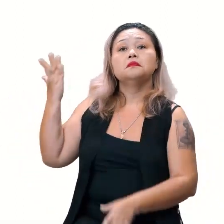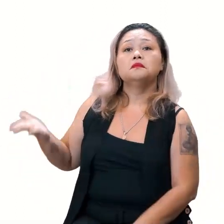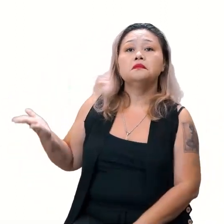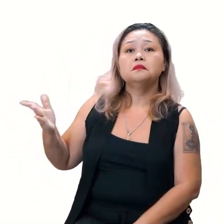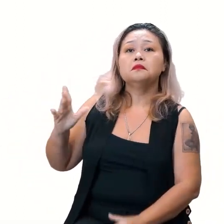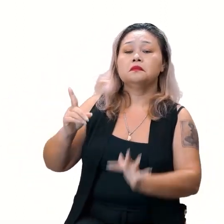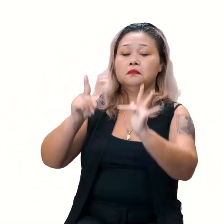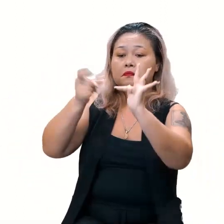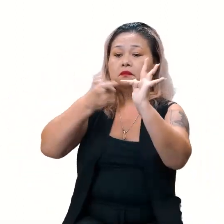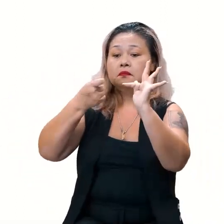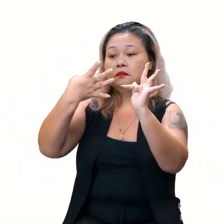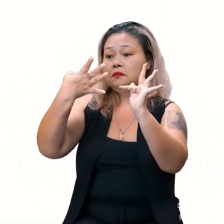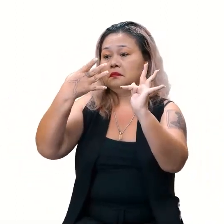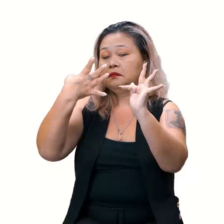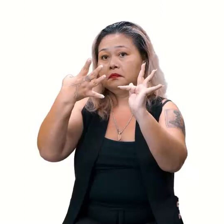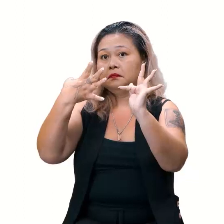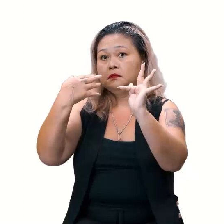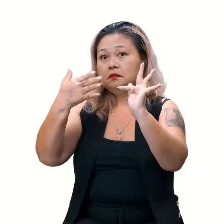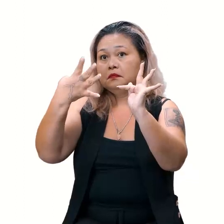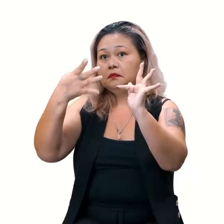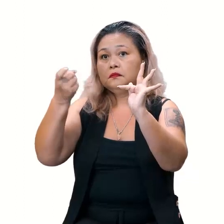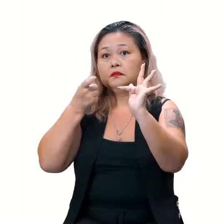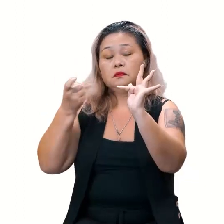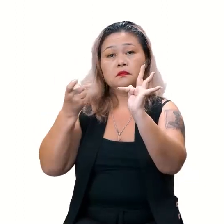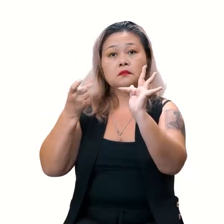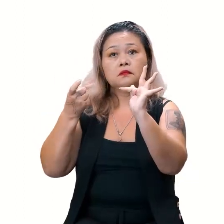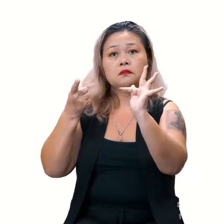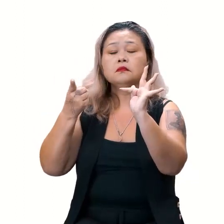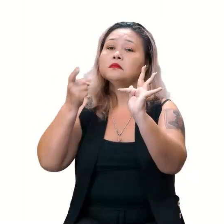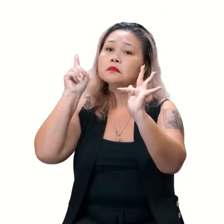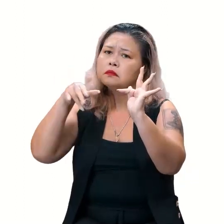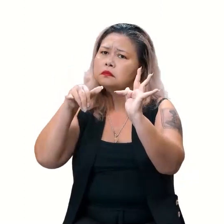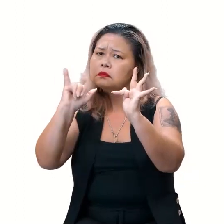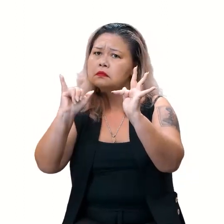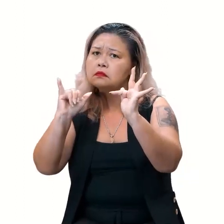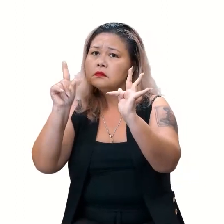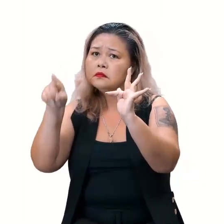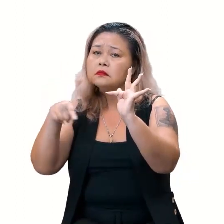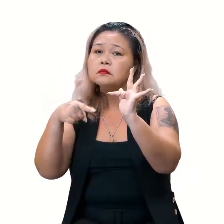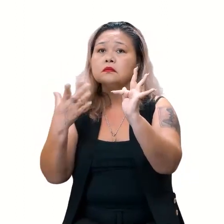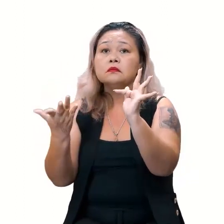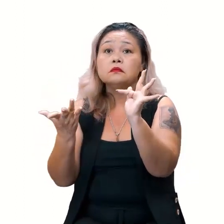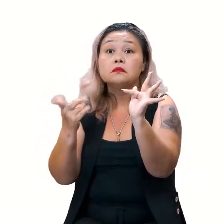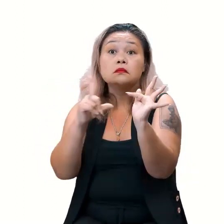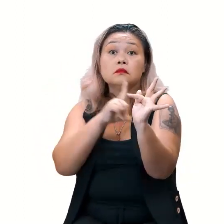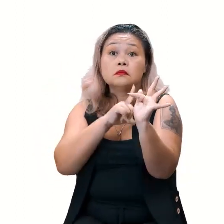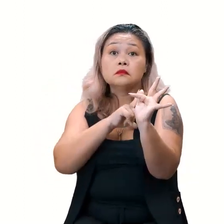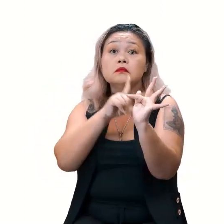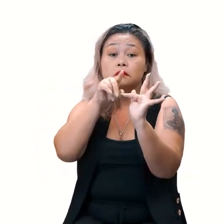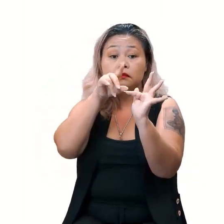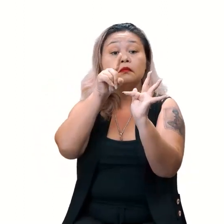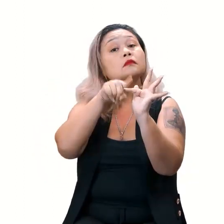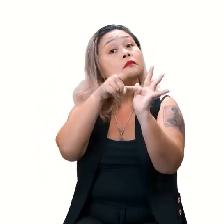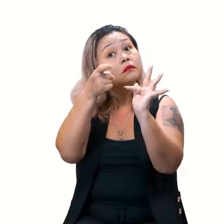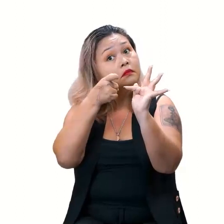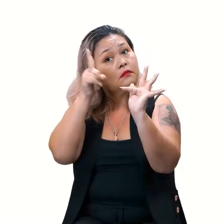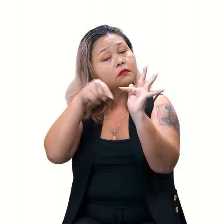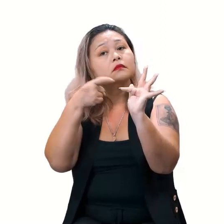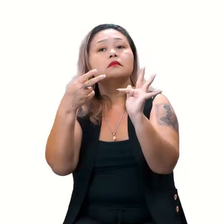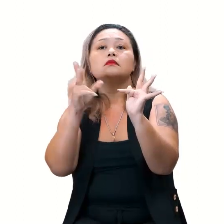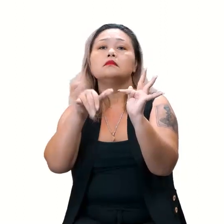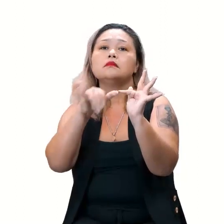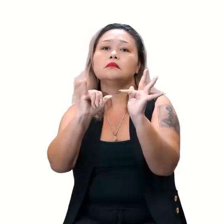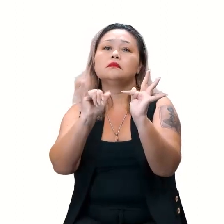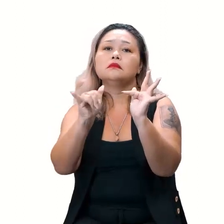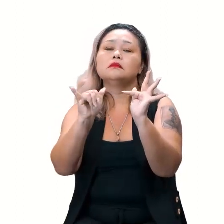de x igual a 4x. Não tá falando que é o y que é zero? Isso, mas o f de x é o y. Ah, o f de x é o y. Então isso.